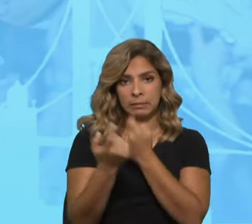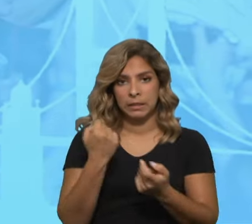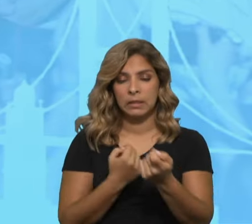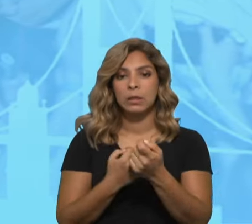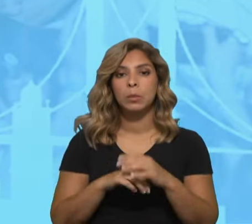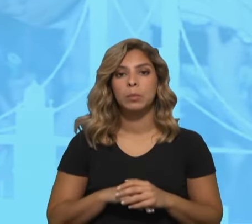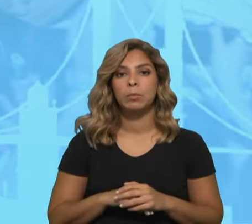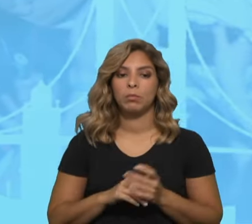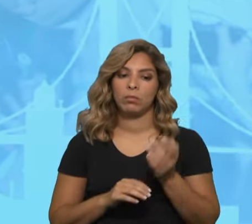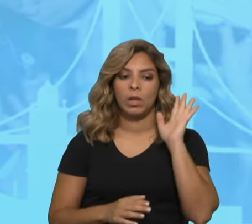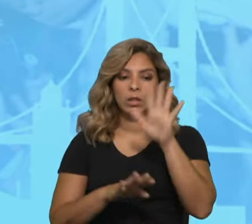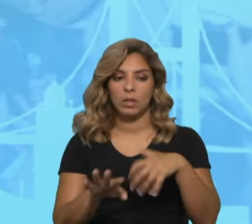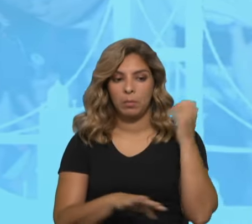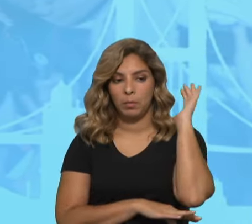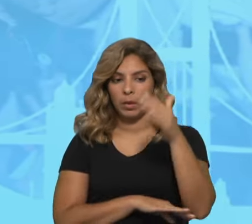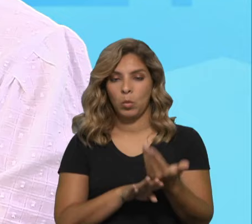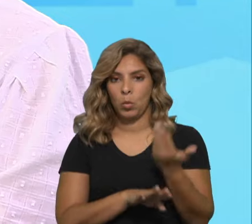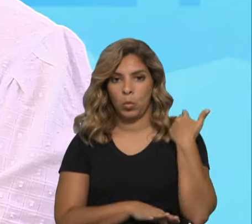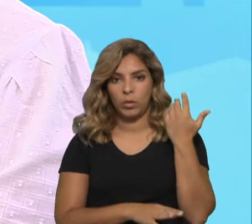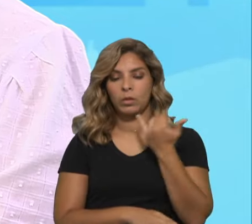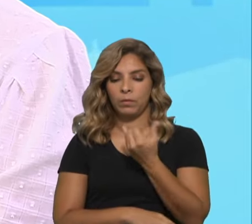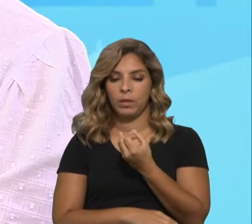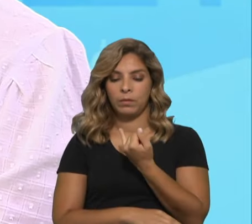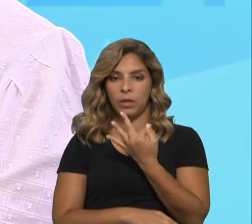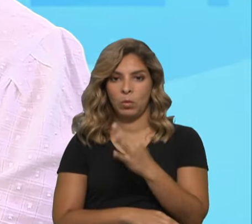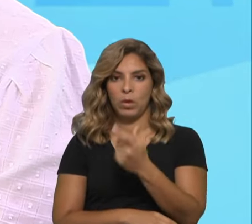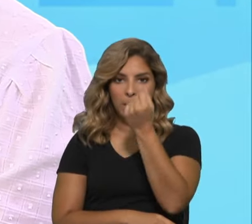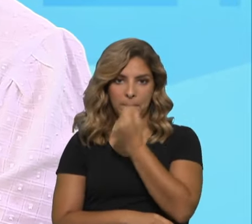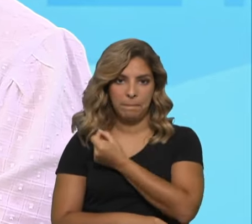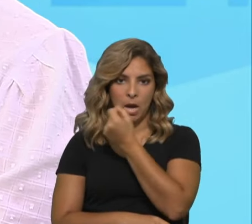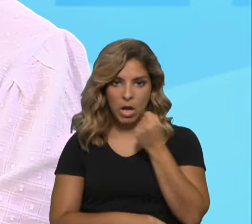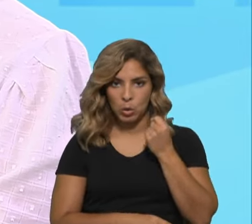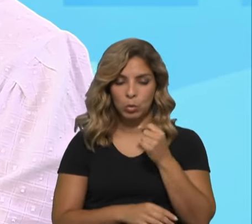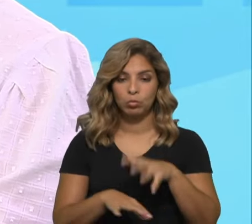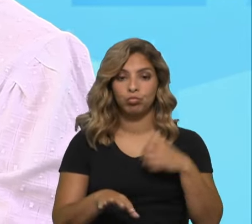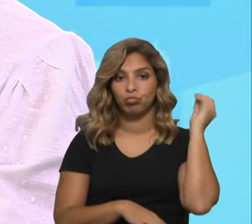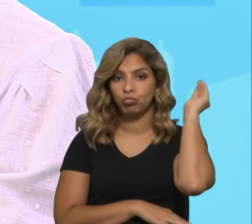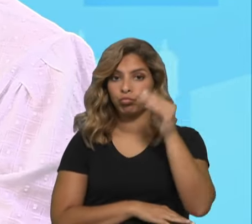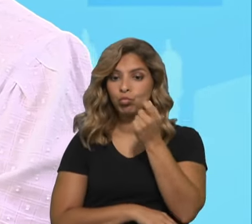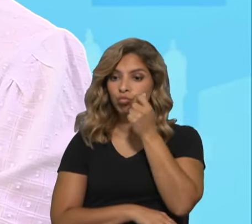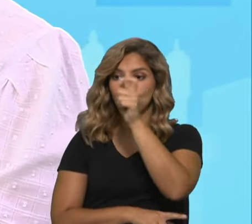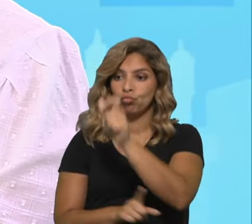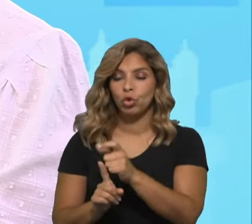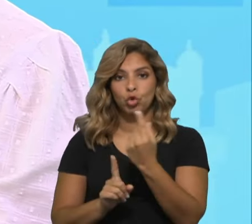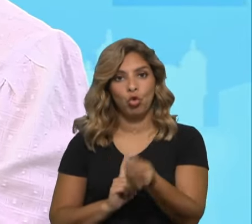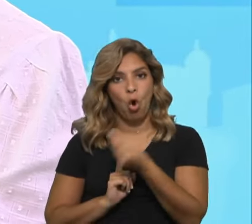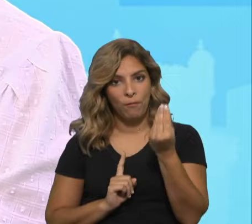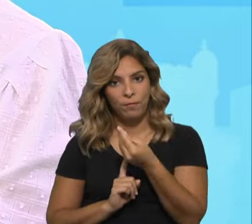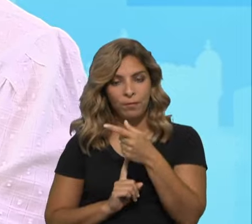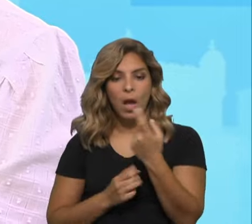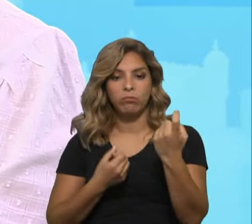geral em Maio de de 24 foi eleito também um jovem que tem eh todo este